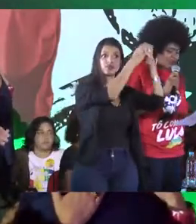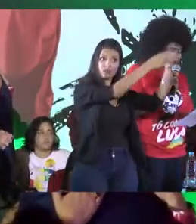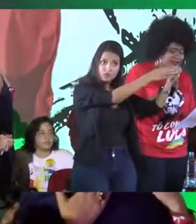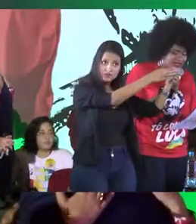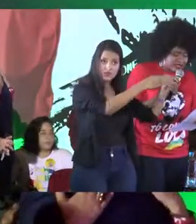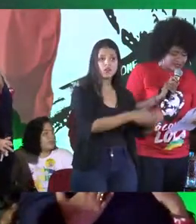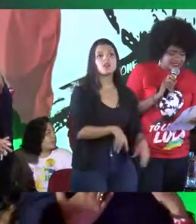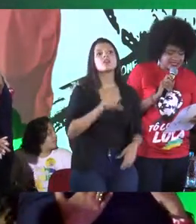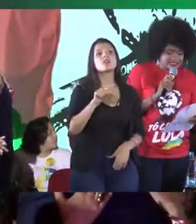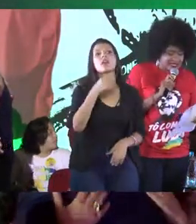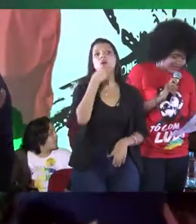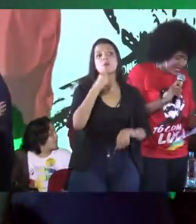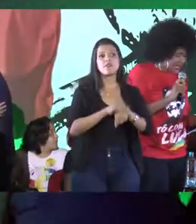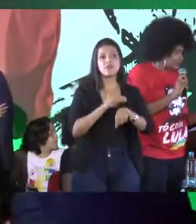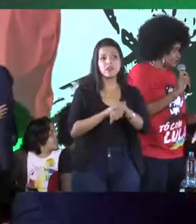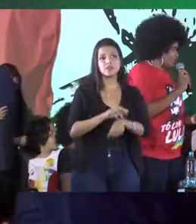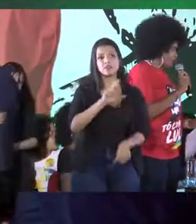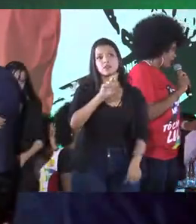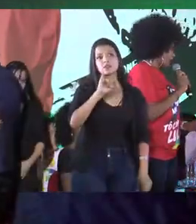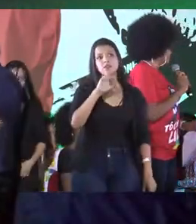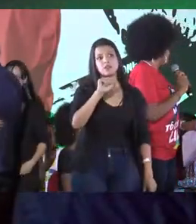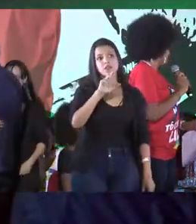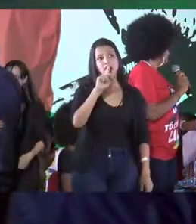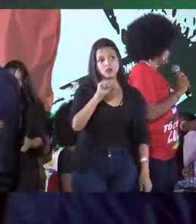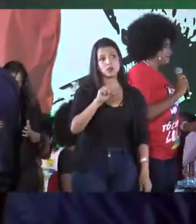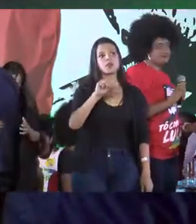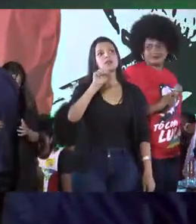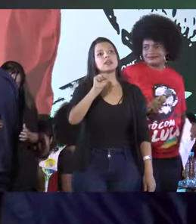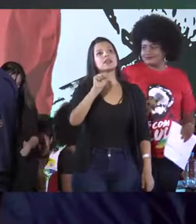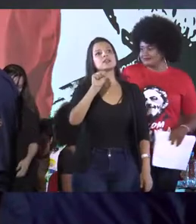pelo nosso companheiro Ricardo Stucker.